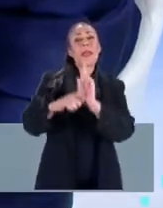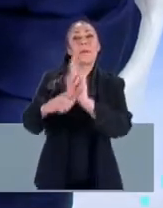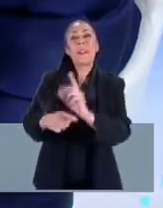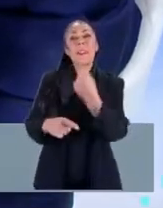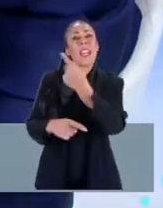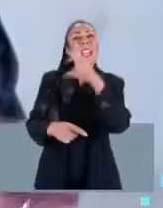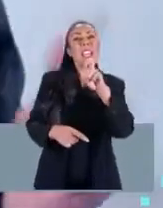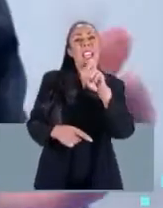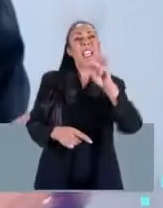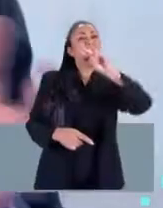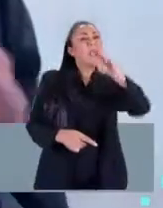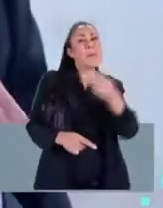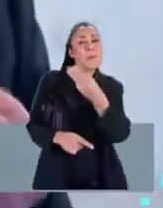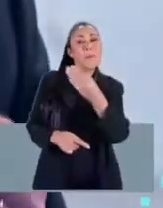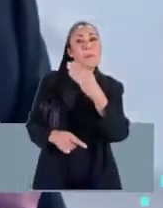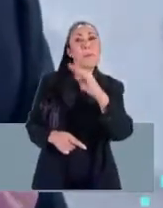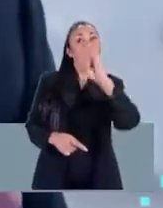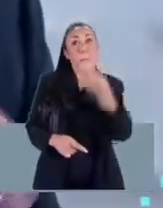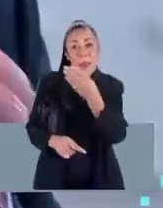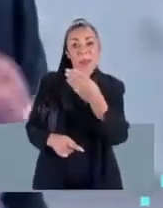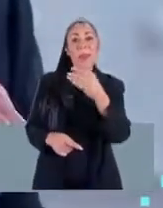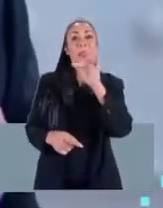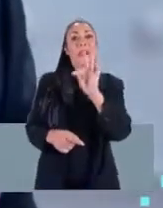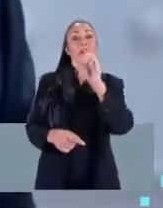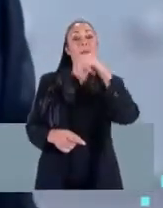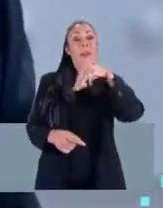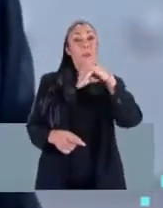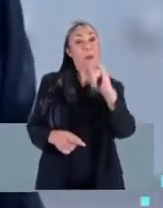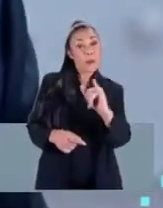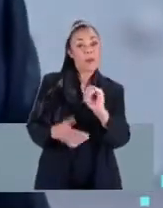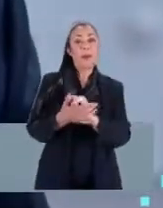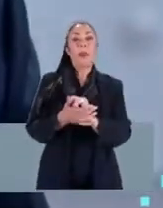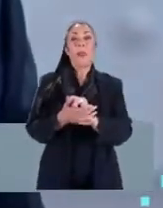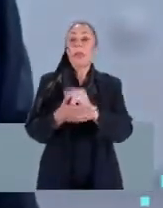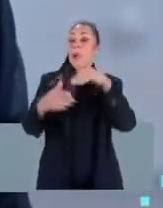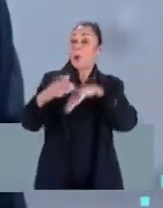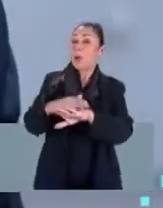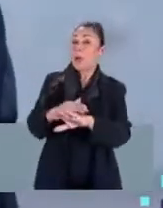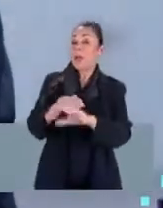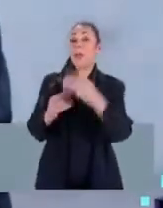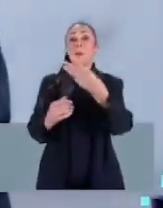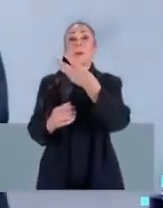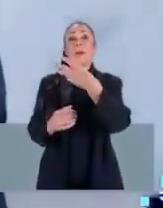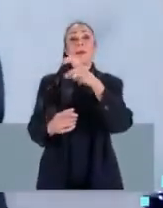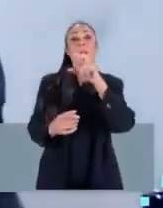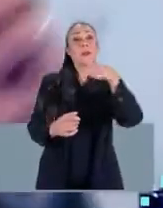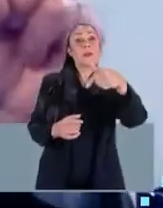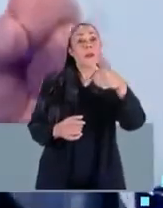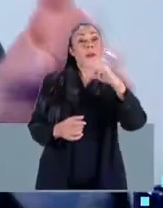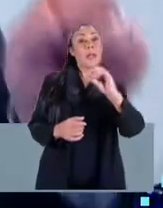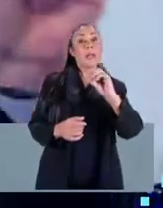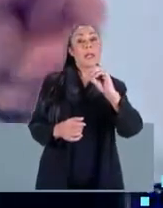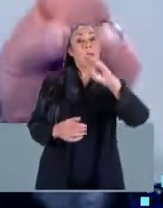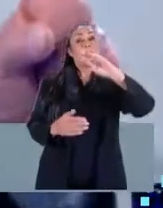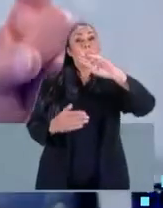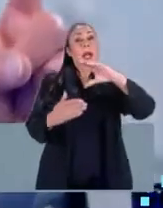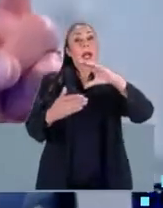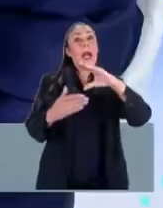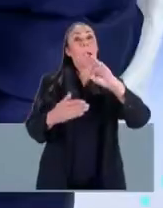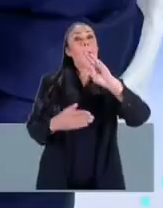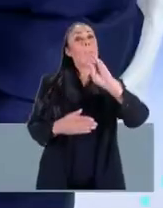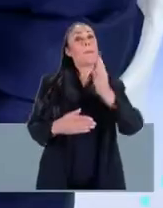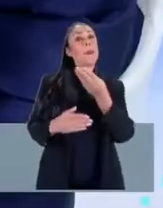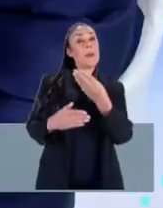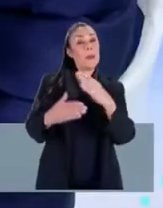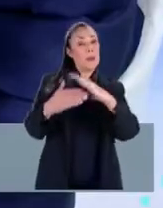para o FMI e fizemos uma reservazinha de 370 bilhões de dólares, coisa que o